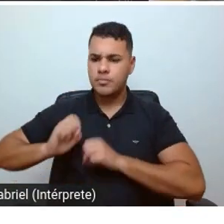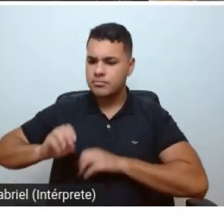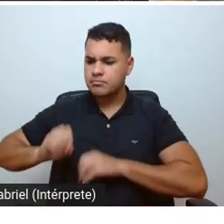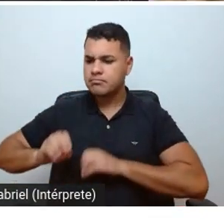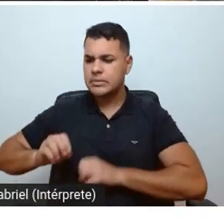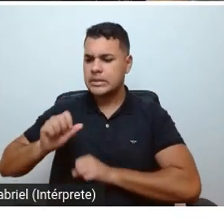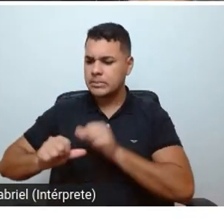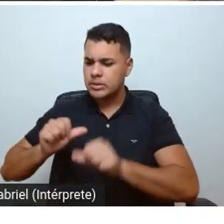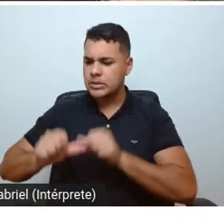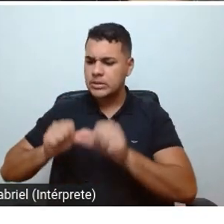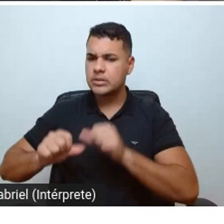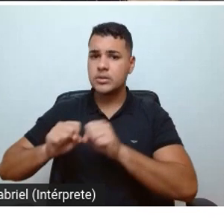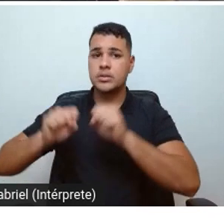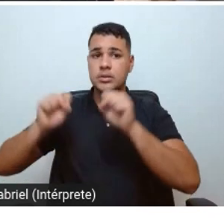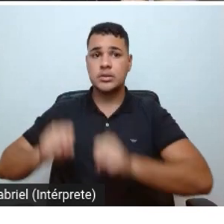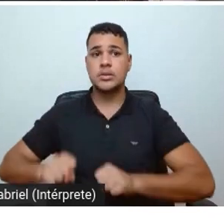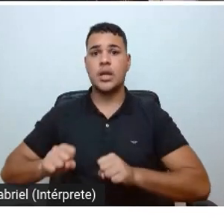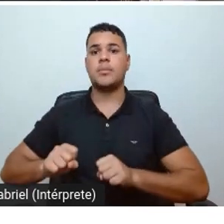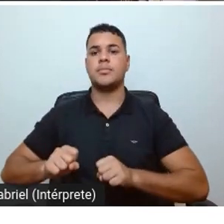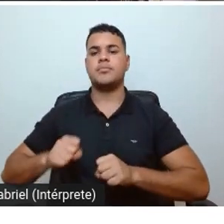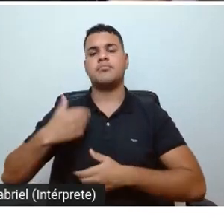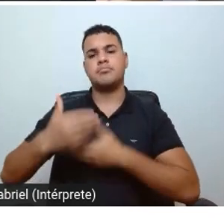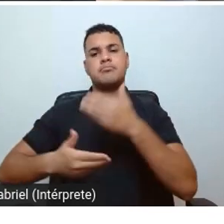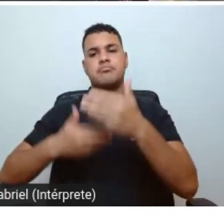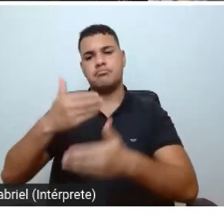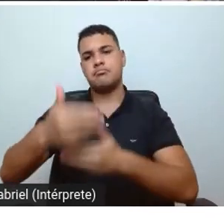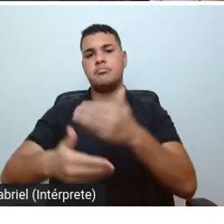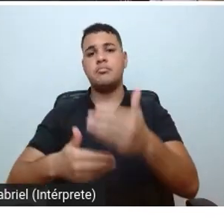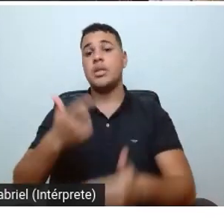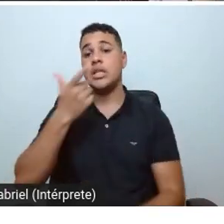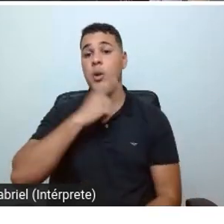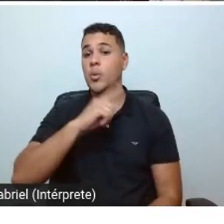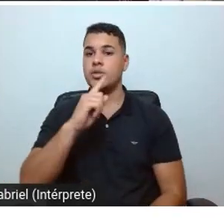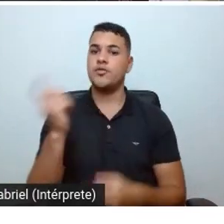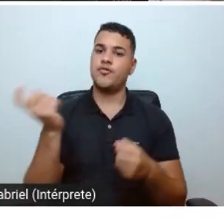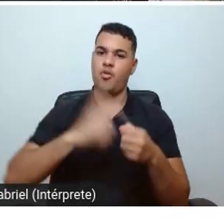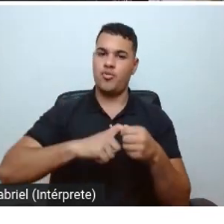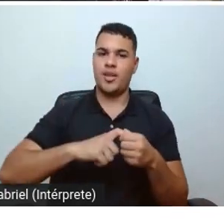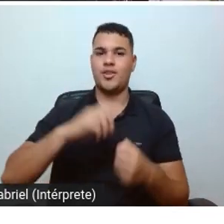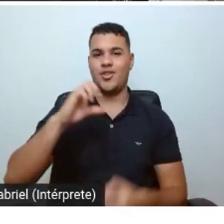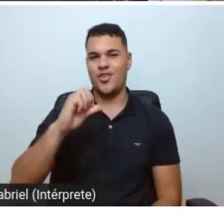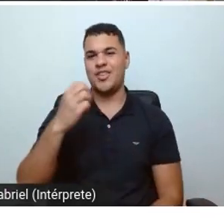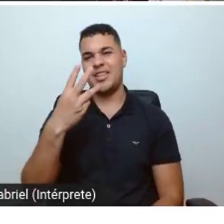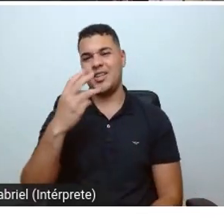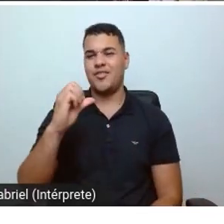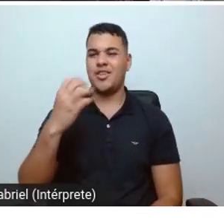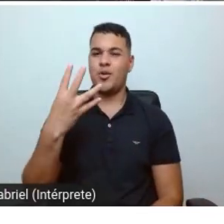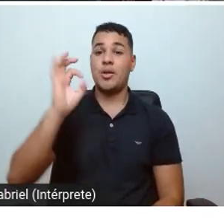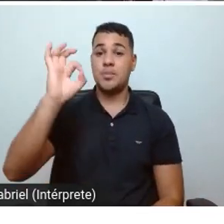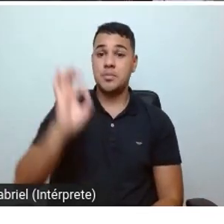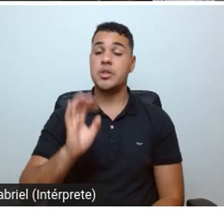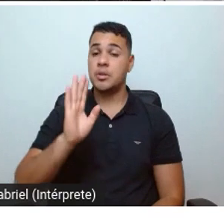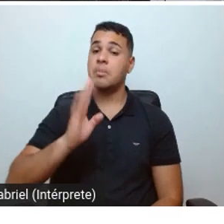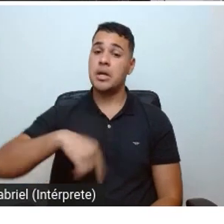ainda não recuperou o percentual anterior, mas ela já teve aí uma forte